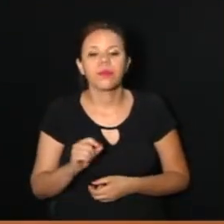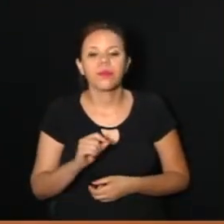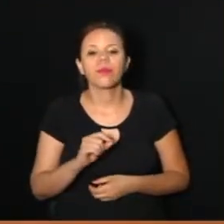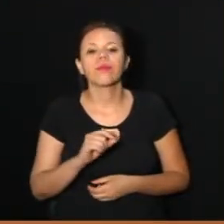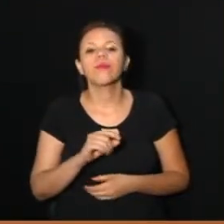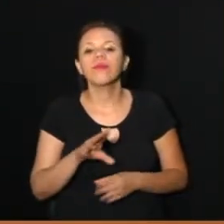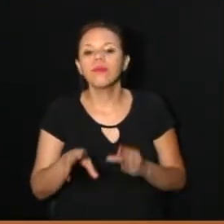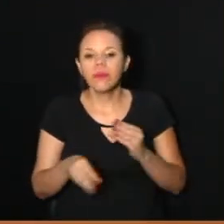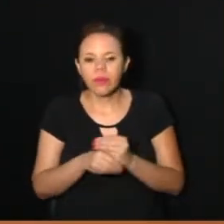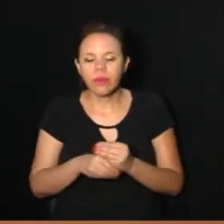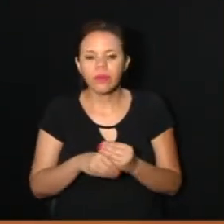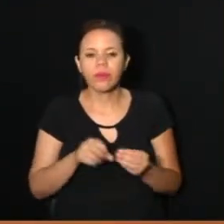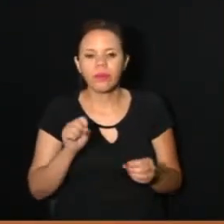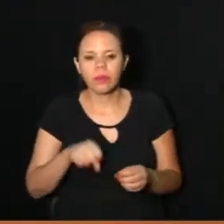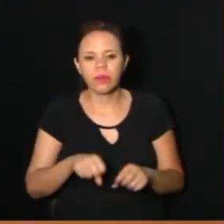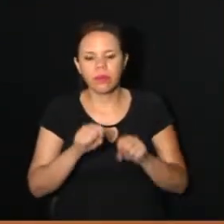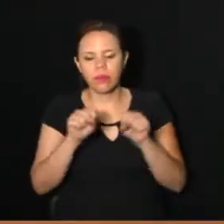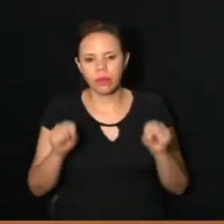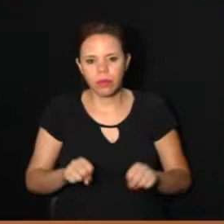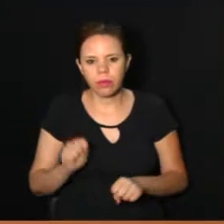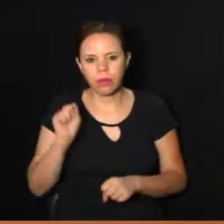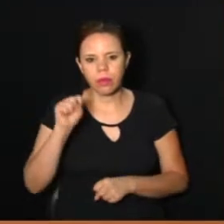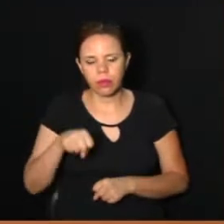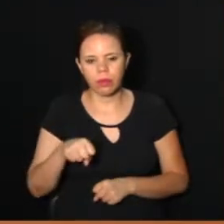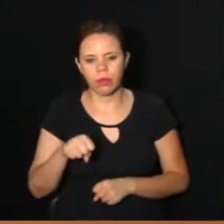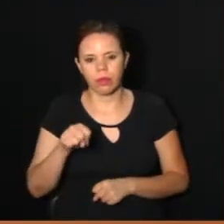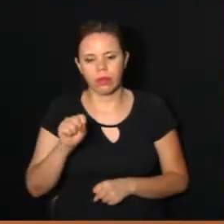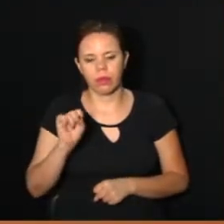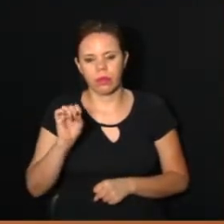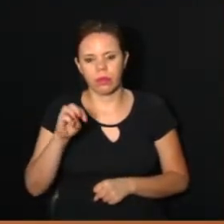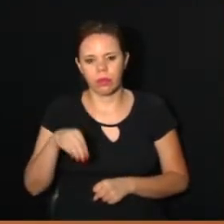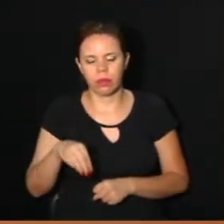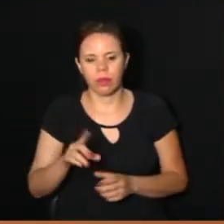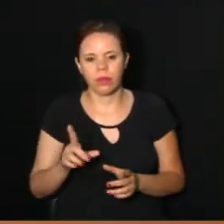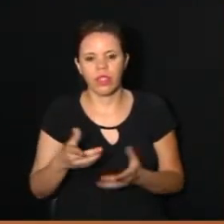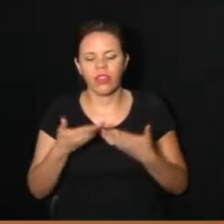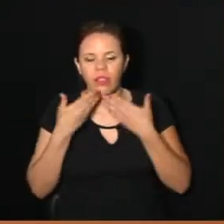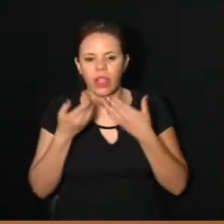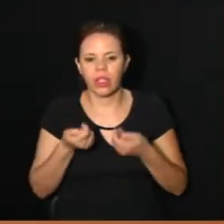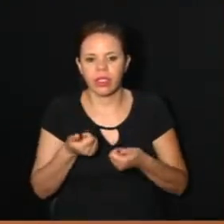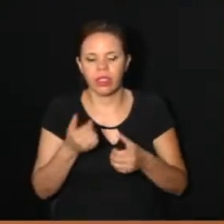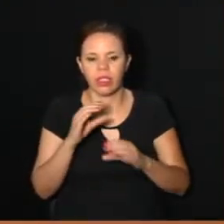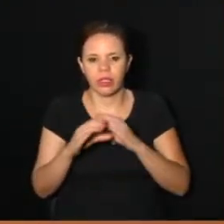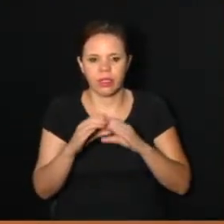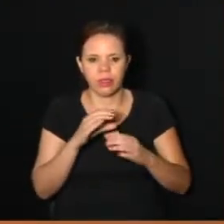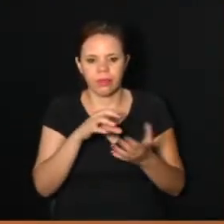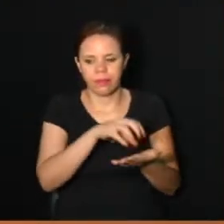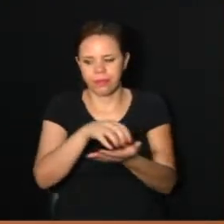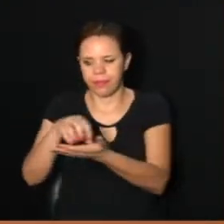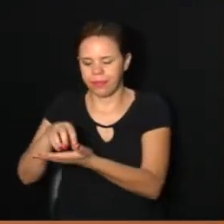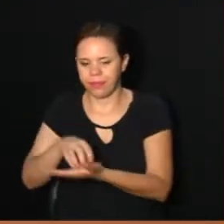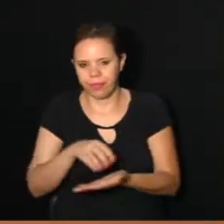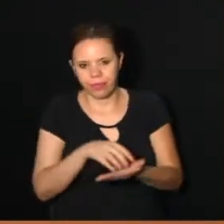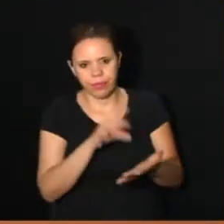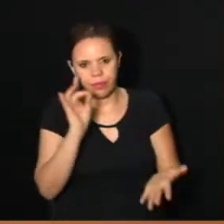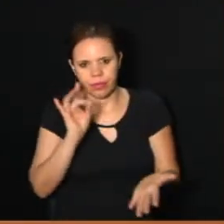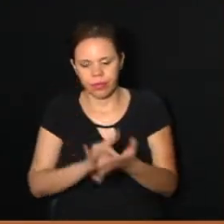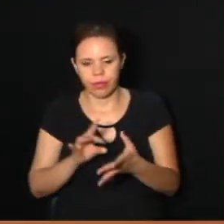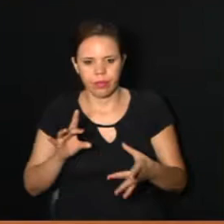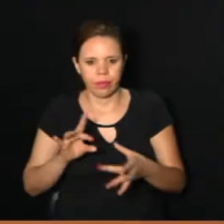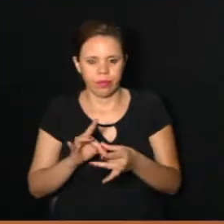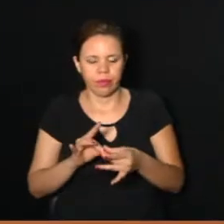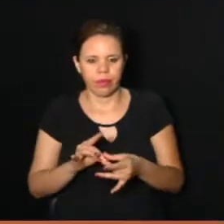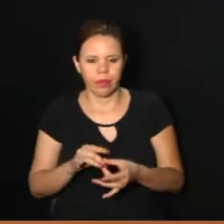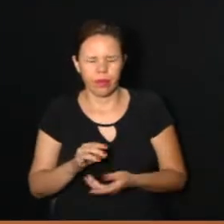com o RedeSim, para facilitar essa comunicação entre os órgãos, essa real integração que